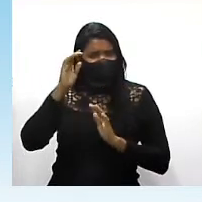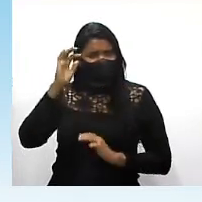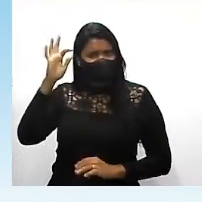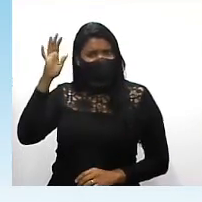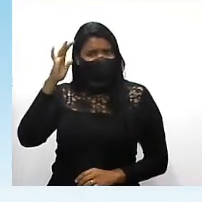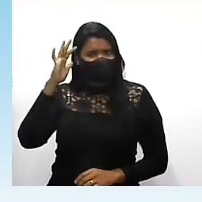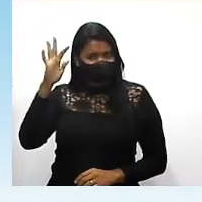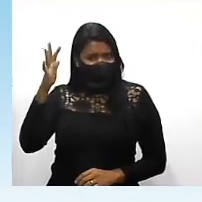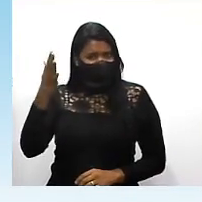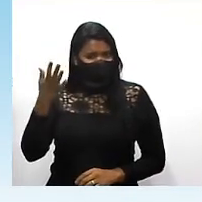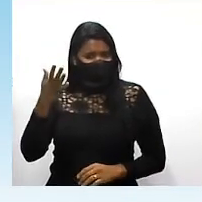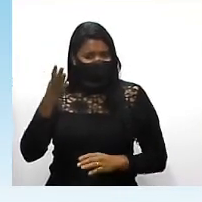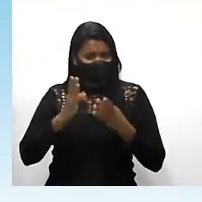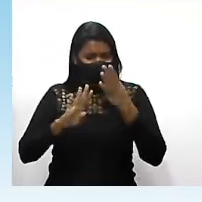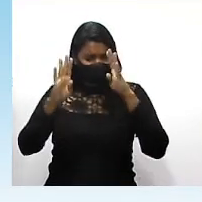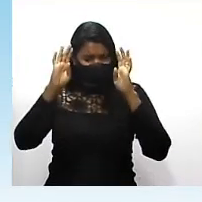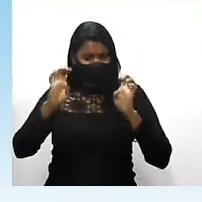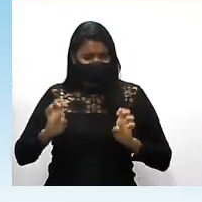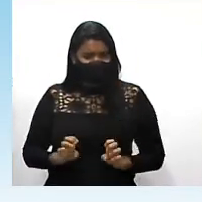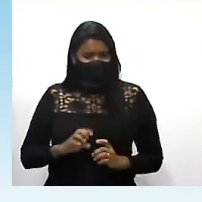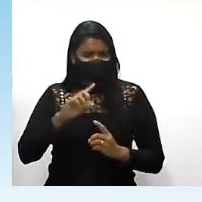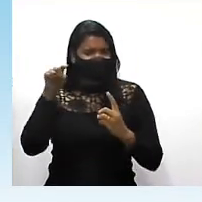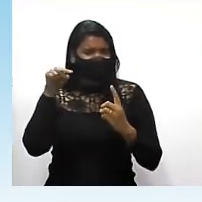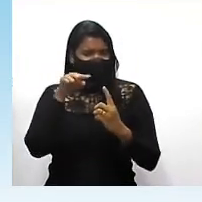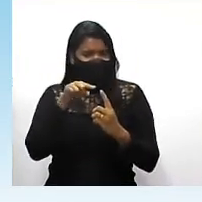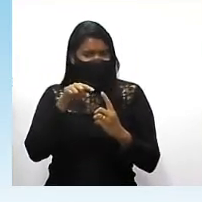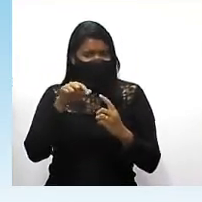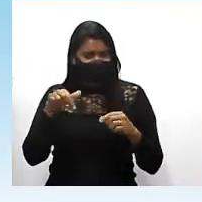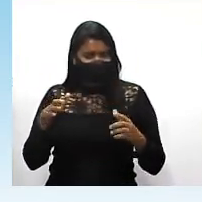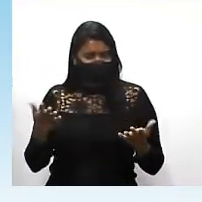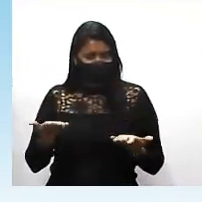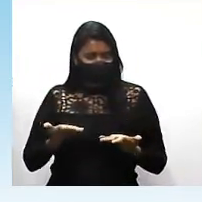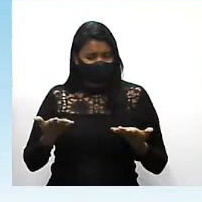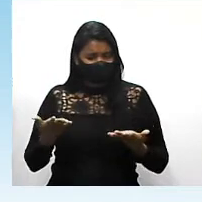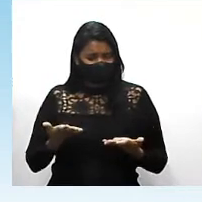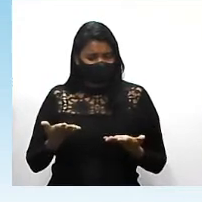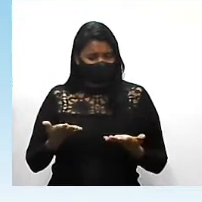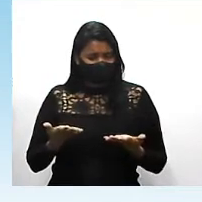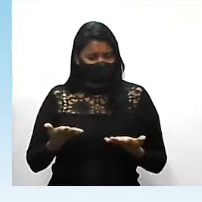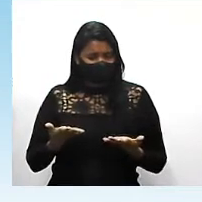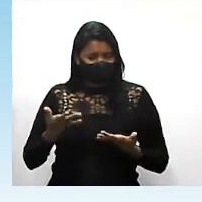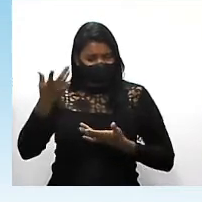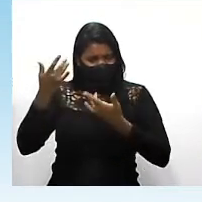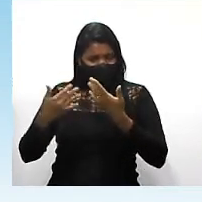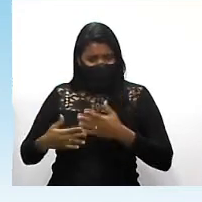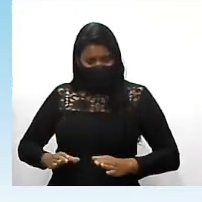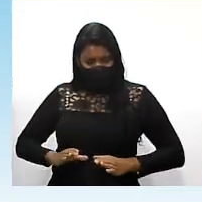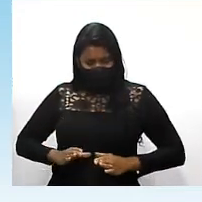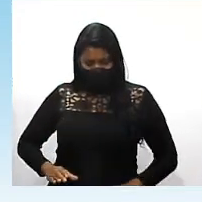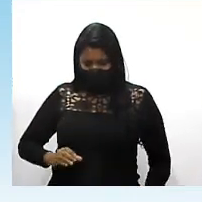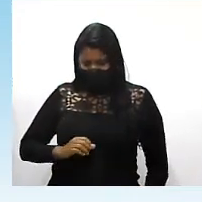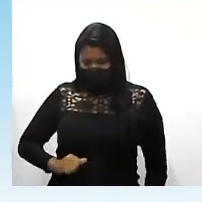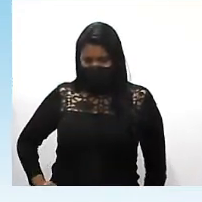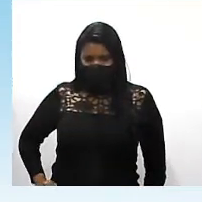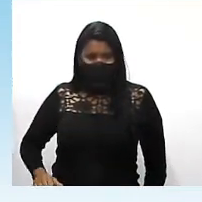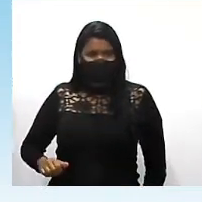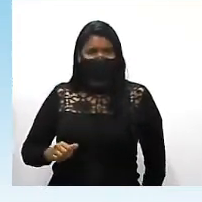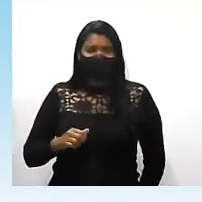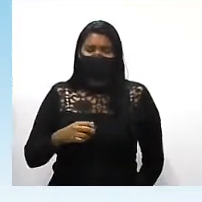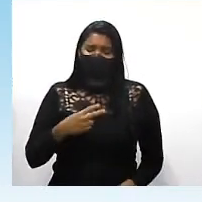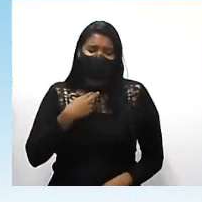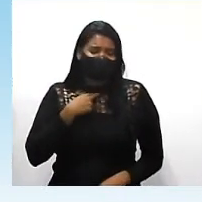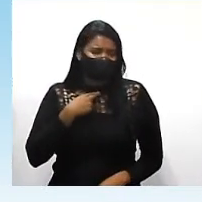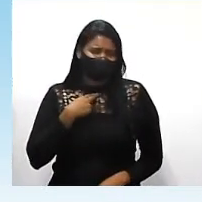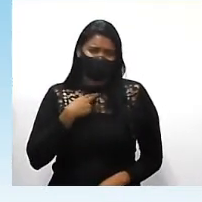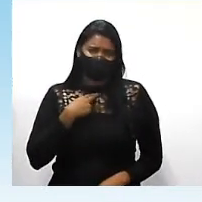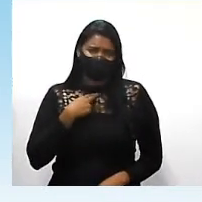quanto à bioética. E esse é o nosso objetivo aqui hoje. Então, quando se fala do aborto, a gente não pode esquecer que existe um